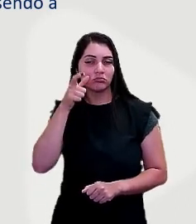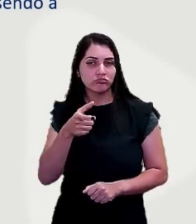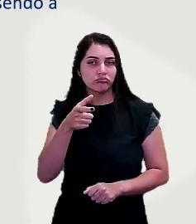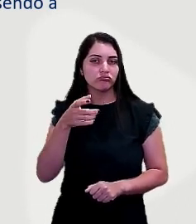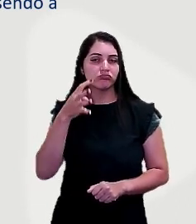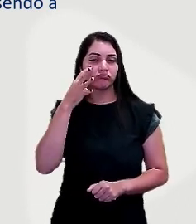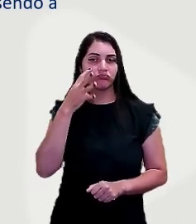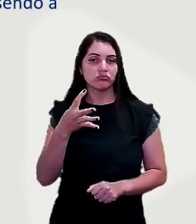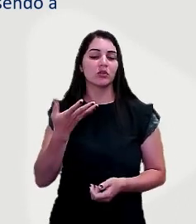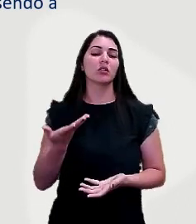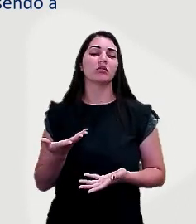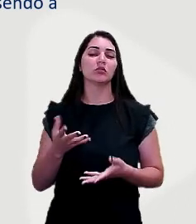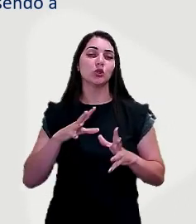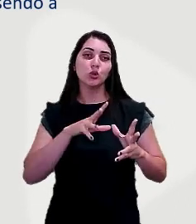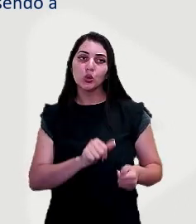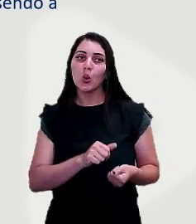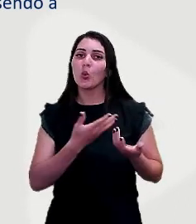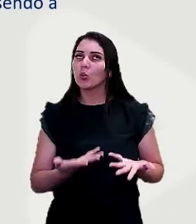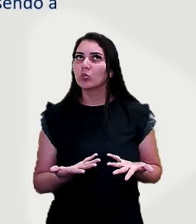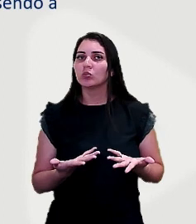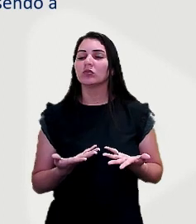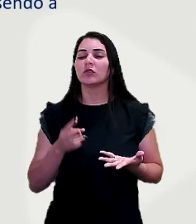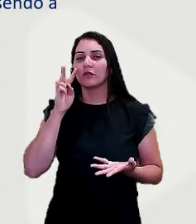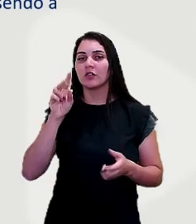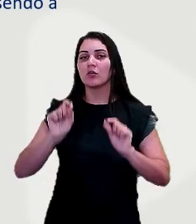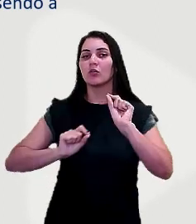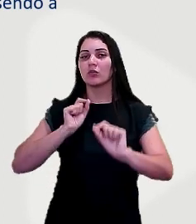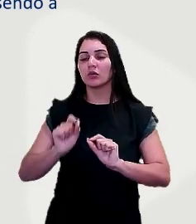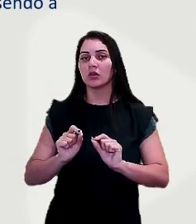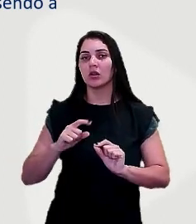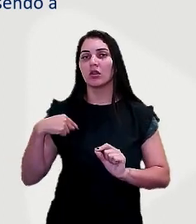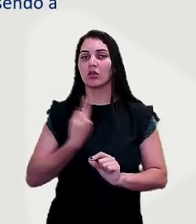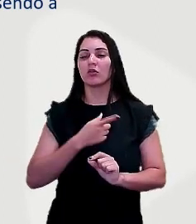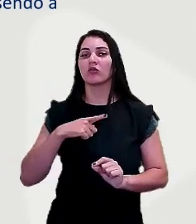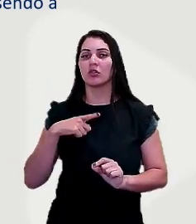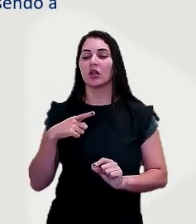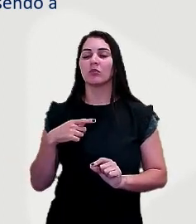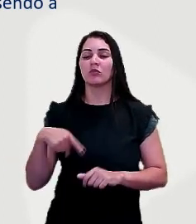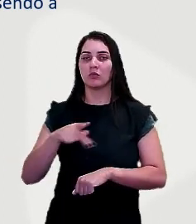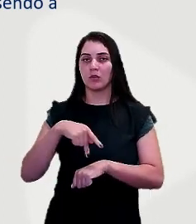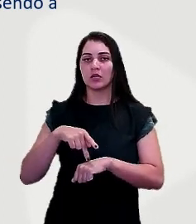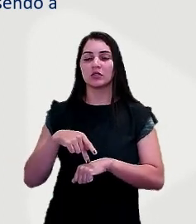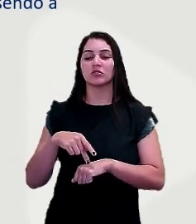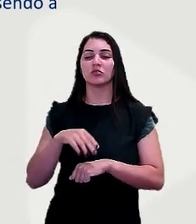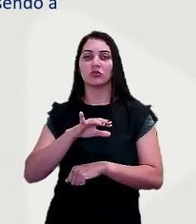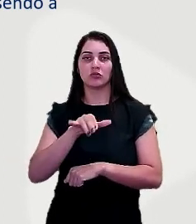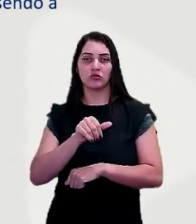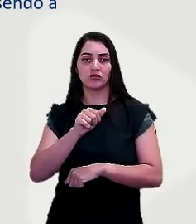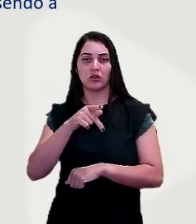porque todos, e a gente viu que nós temos países como o Japão, que são desenvolvidos e